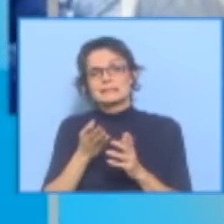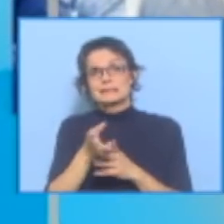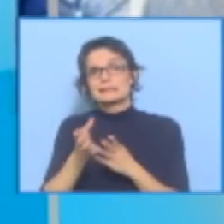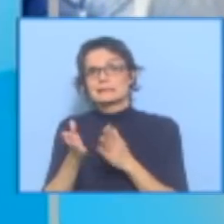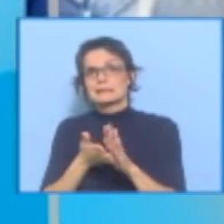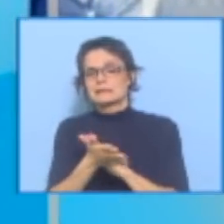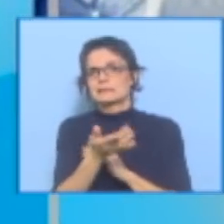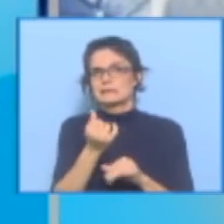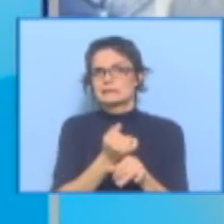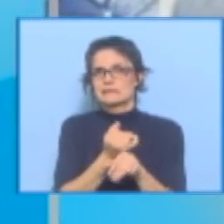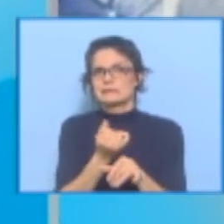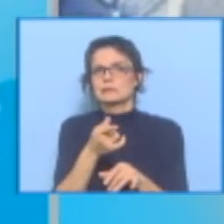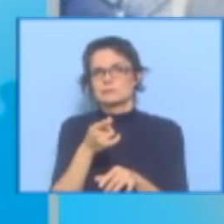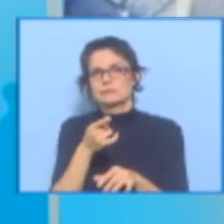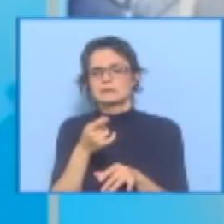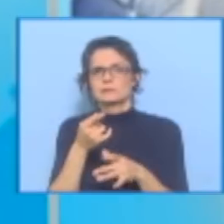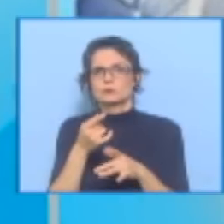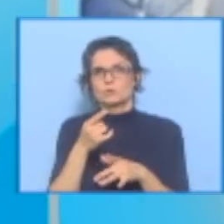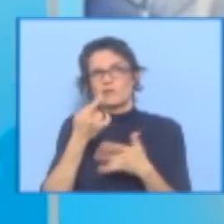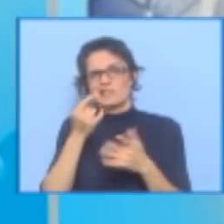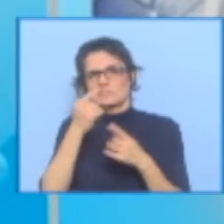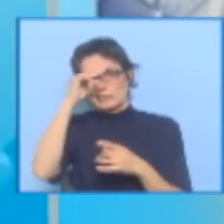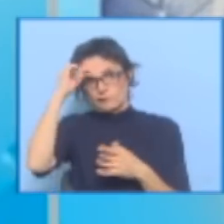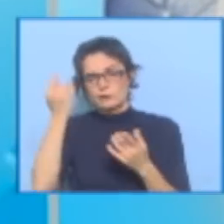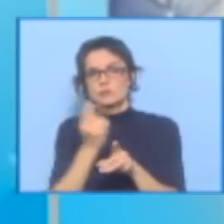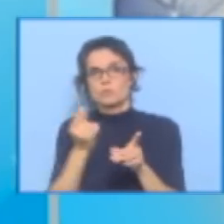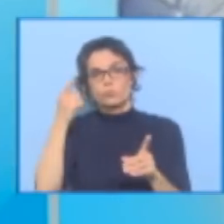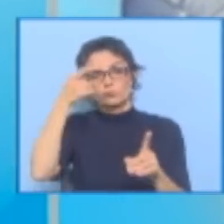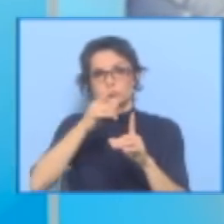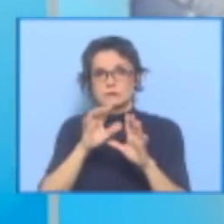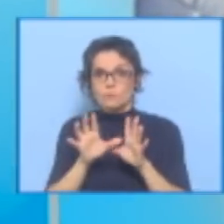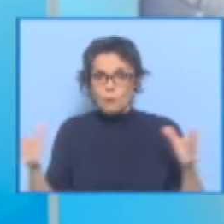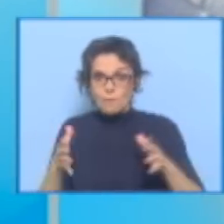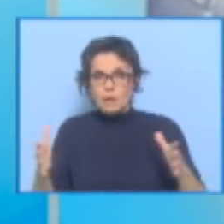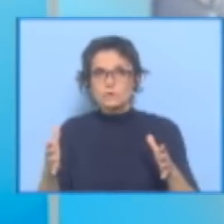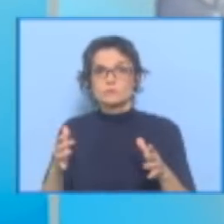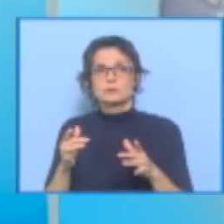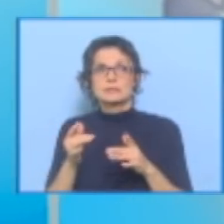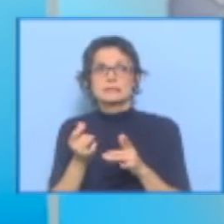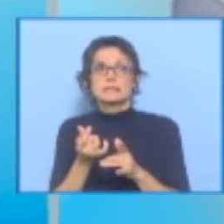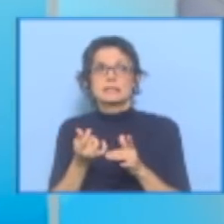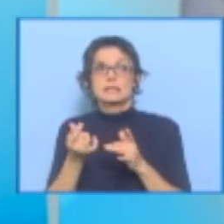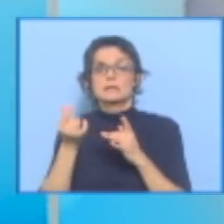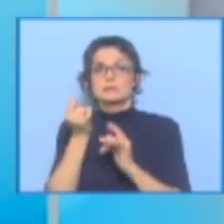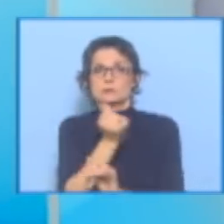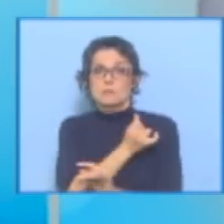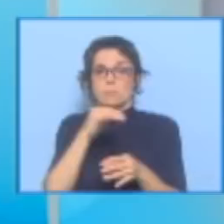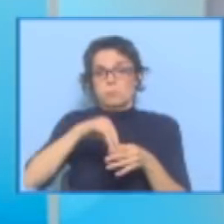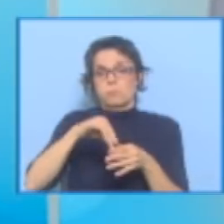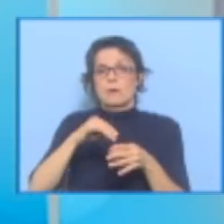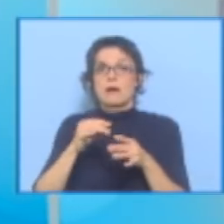está dirigido, se assim podemos dizer, a uma grande parte, da maioria dos alunos é de casas de formação religiosa, de